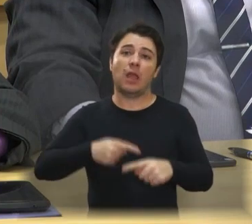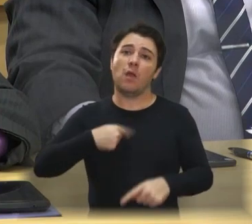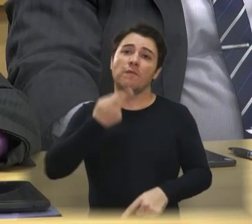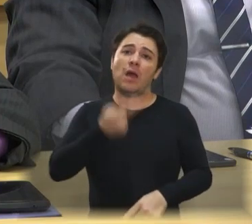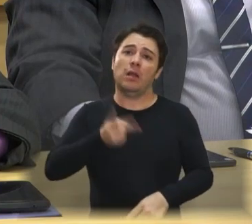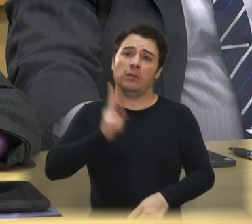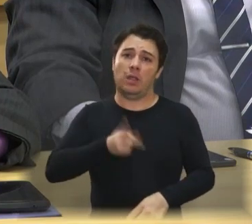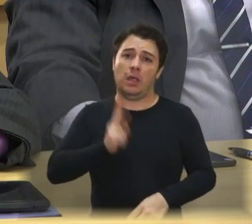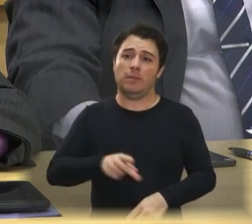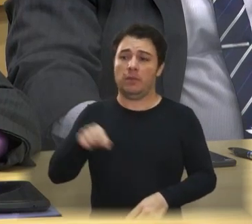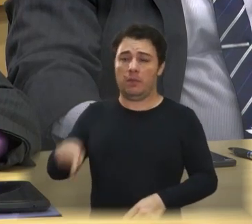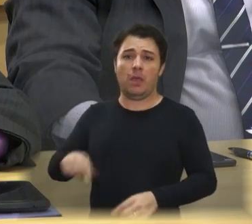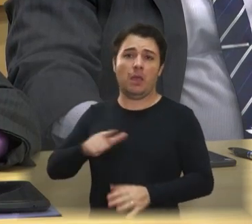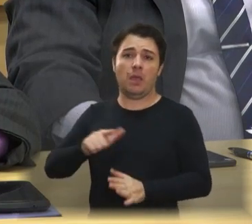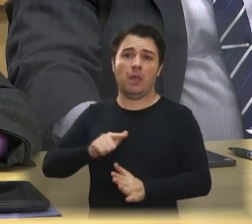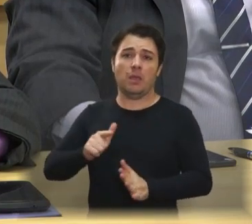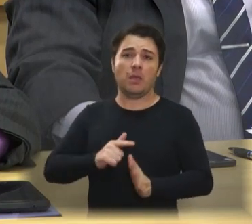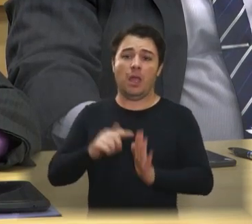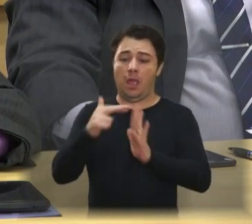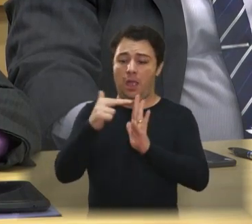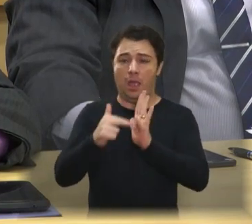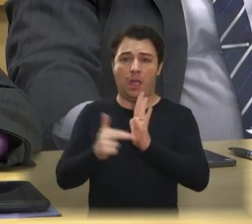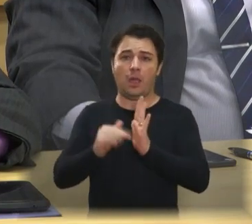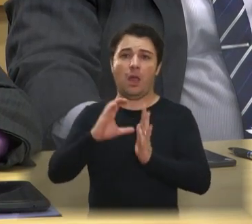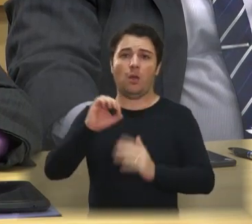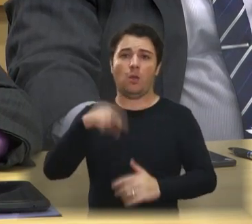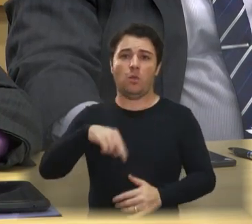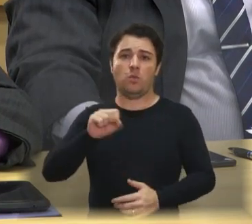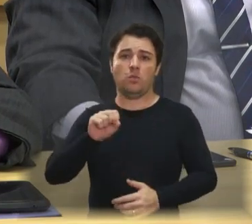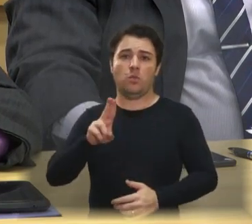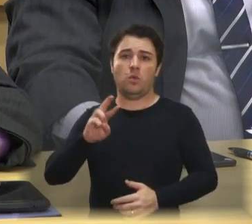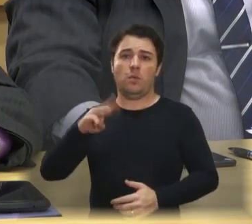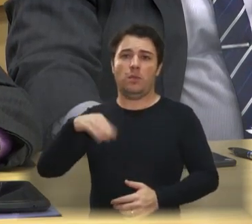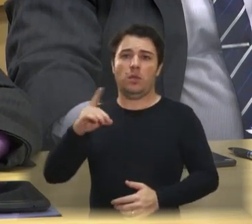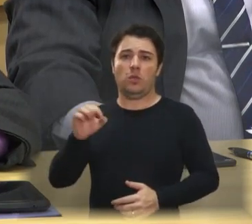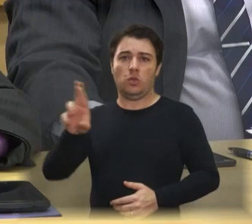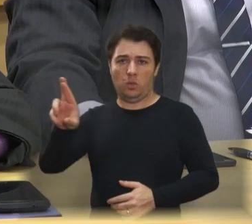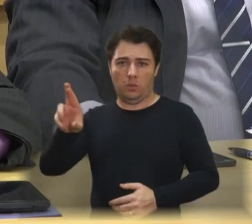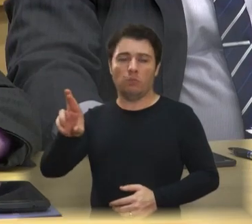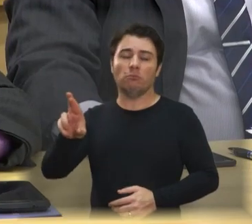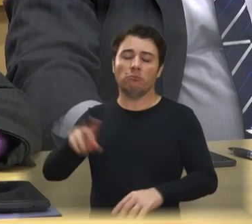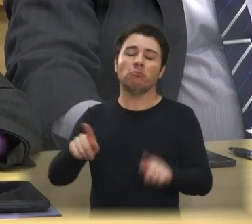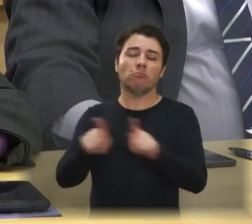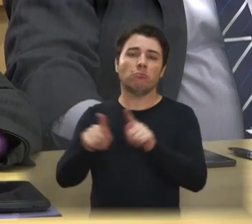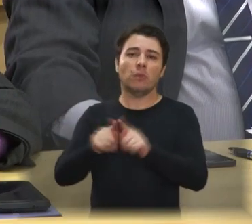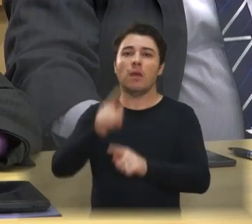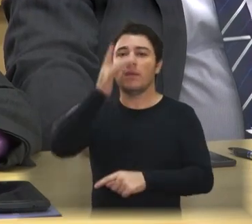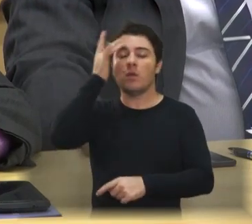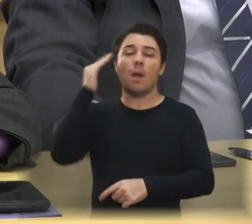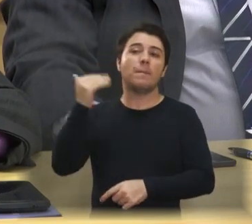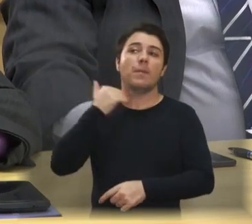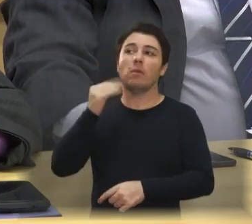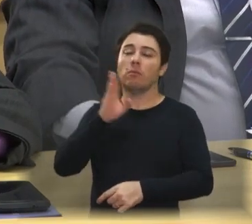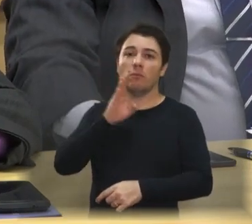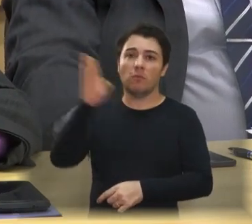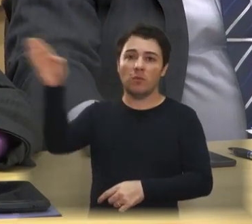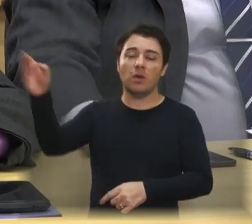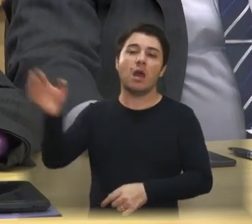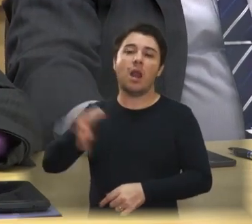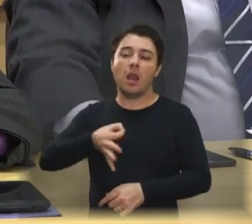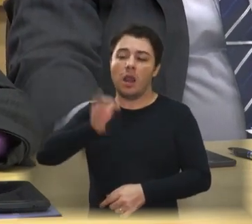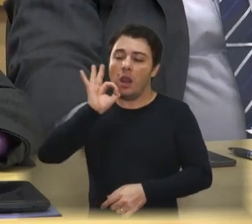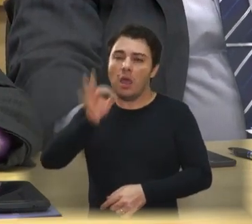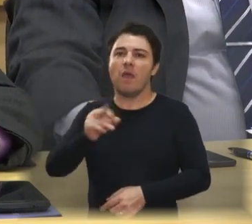comenta né a mesa do Consumidor e não é aplicável só o cidadão né o dono do banco quando ele vai tomar um cafezinho ele é